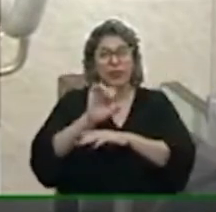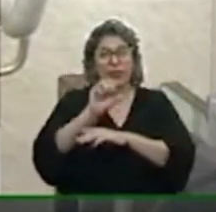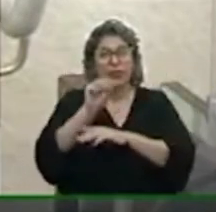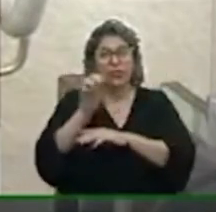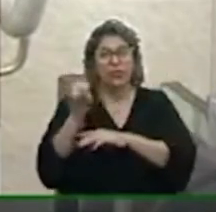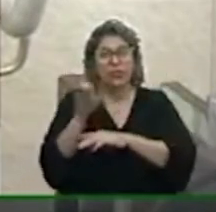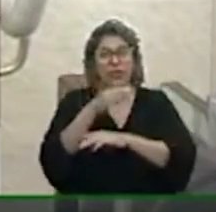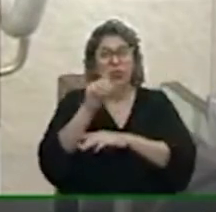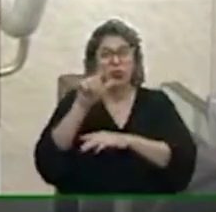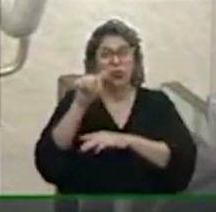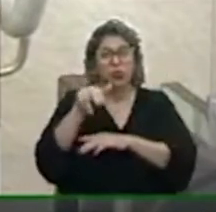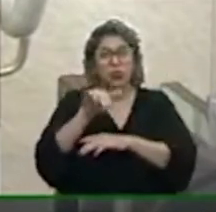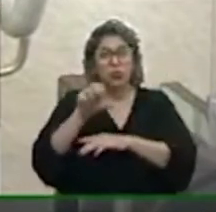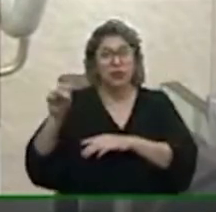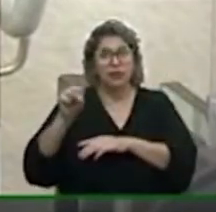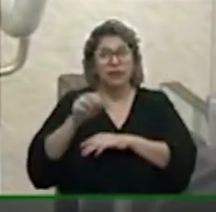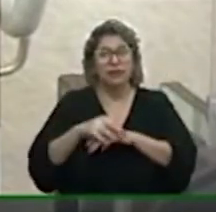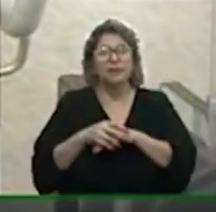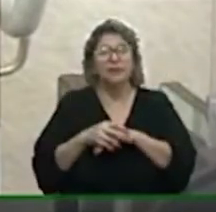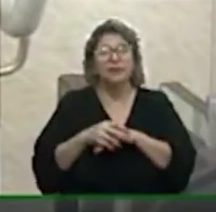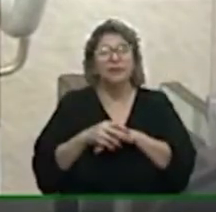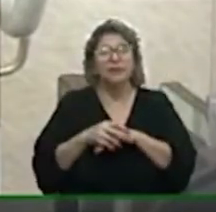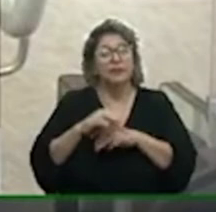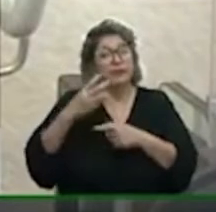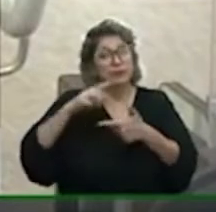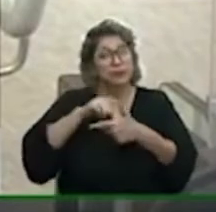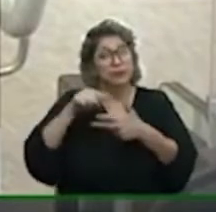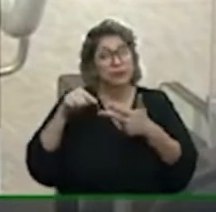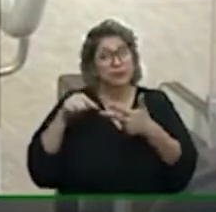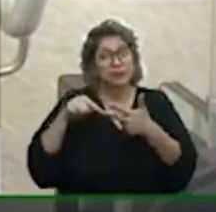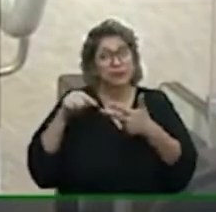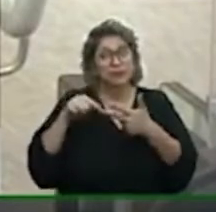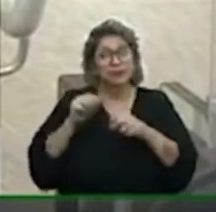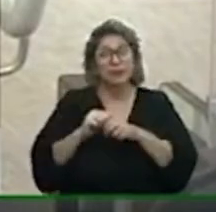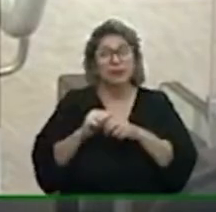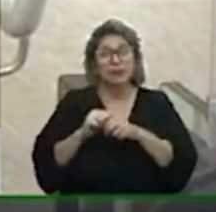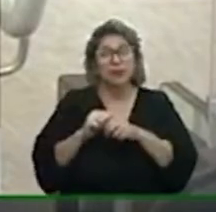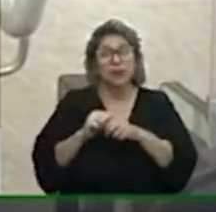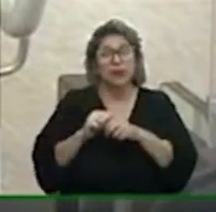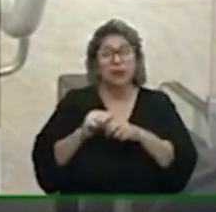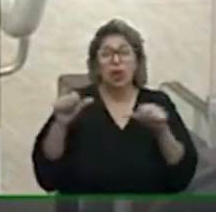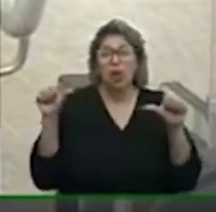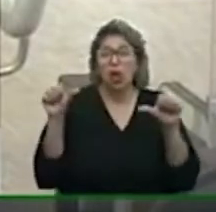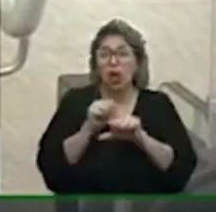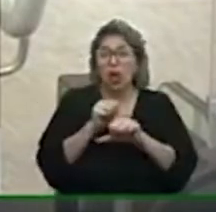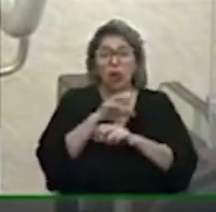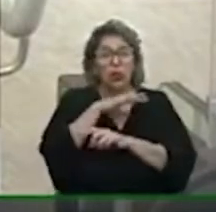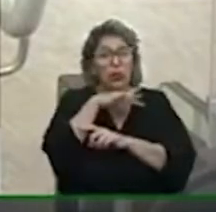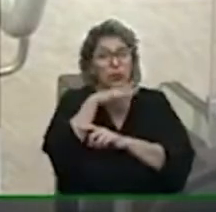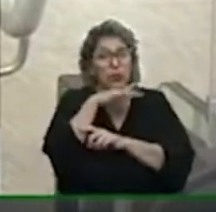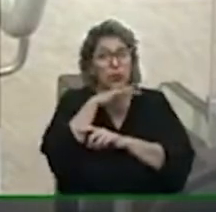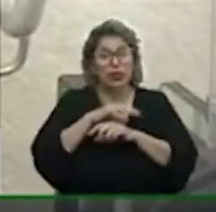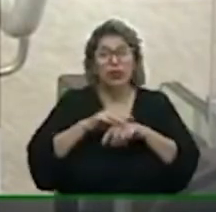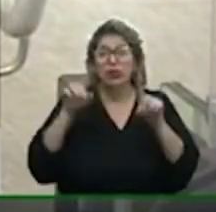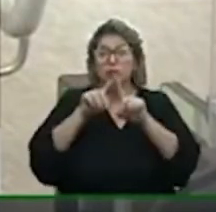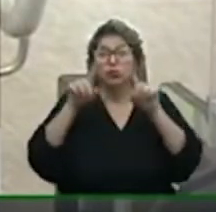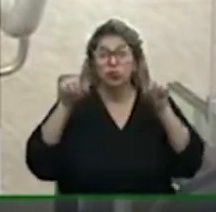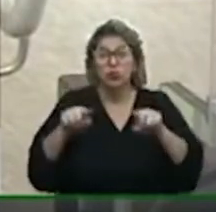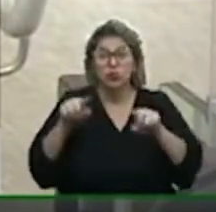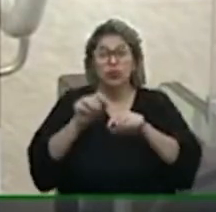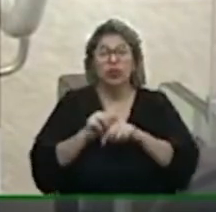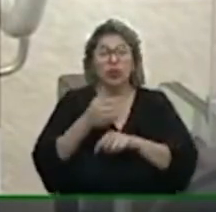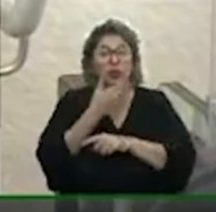de São Luiz Gonzaga Escola Senador Pinheiro Machado e terceiro a situação caótica que vivem os